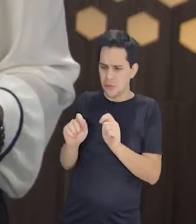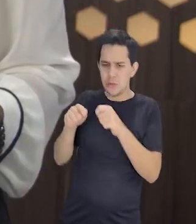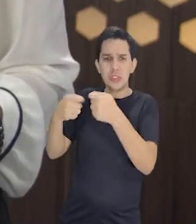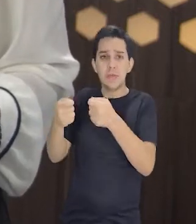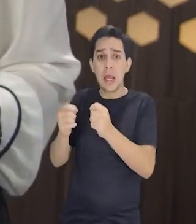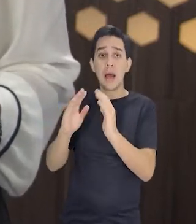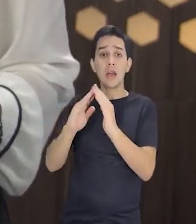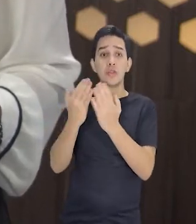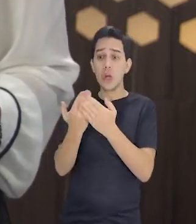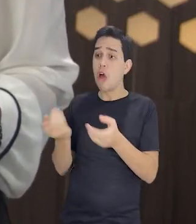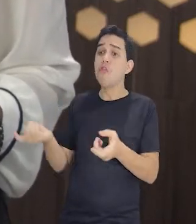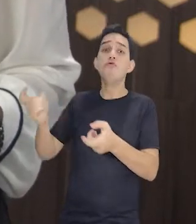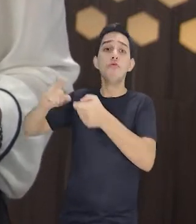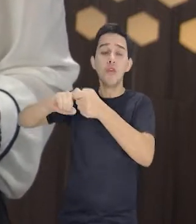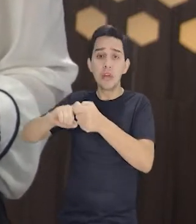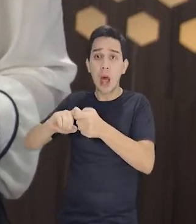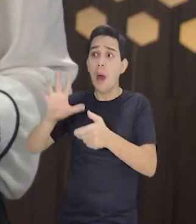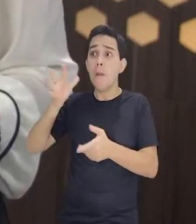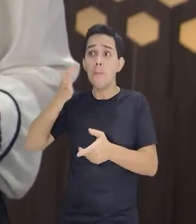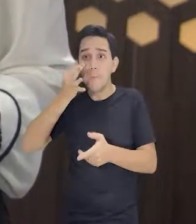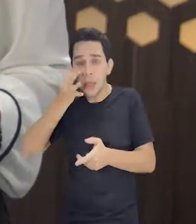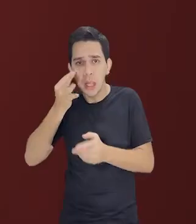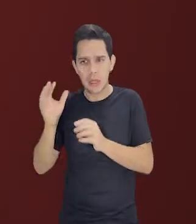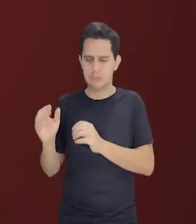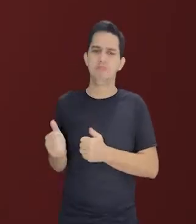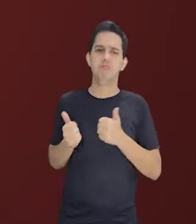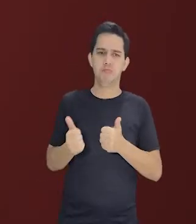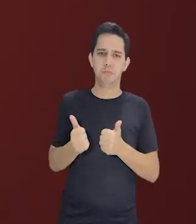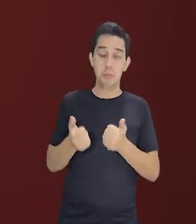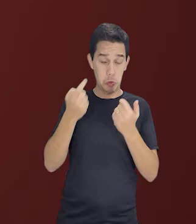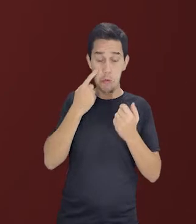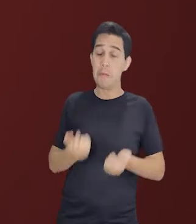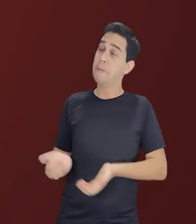Confira no quadro Especial Volta às Aulas.